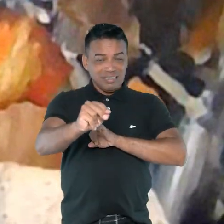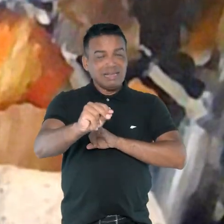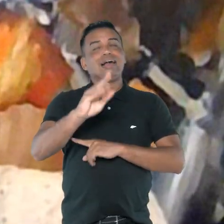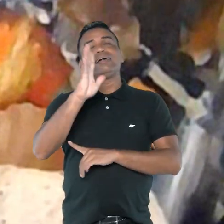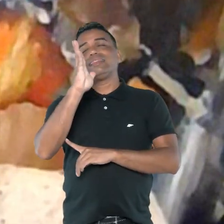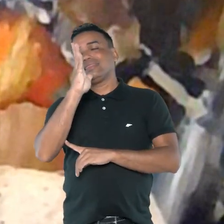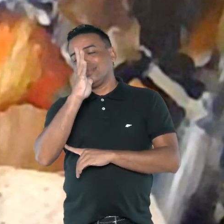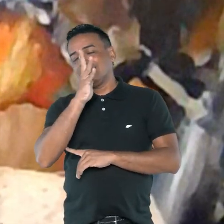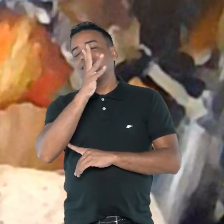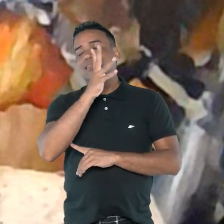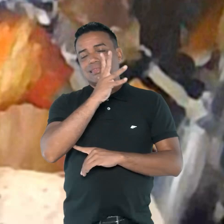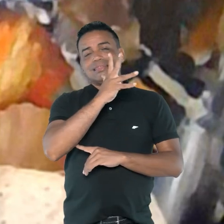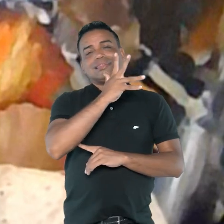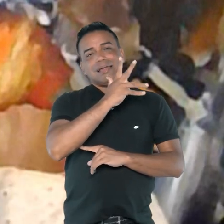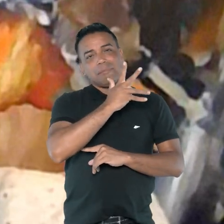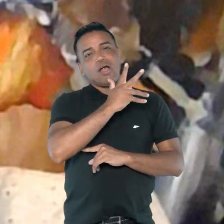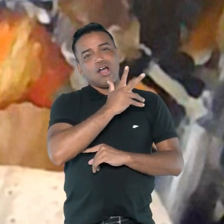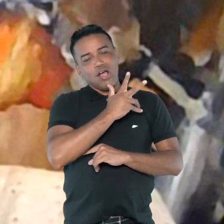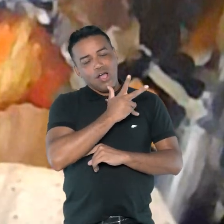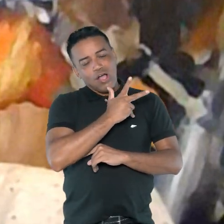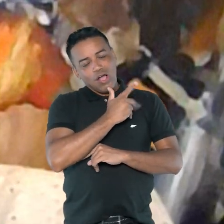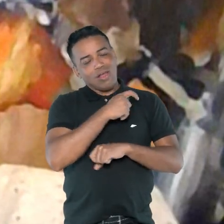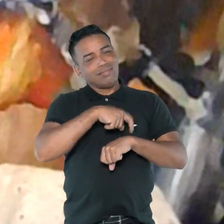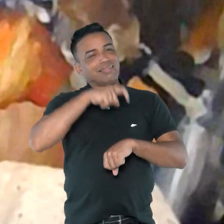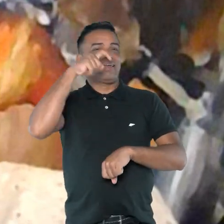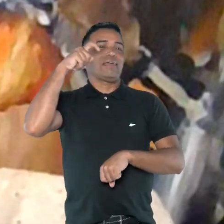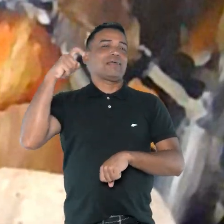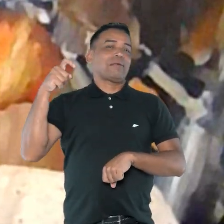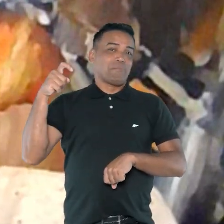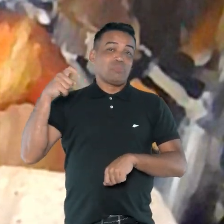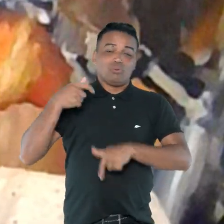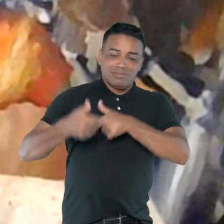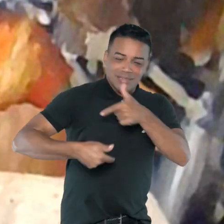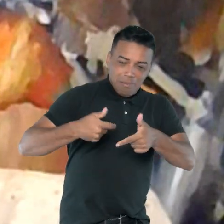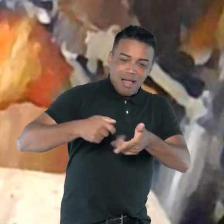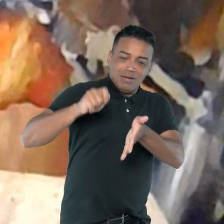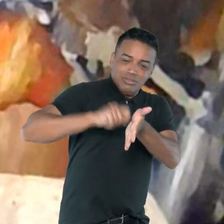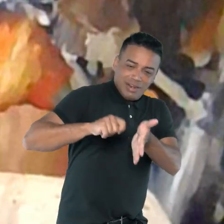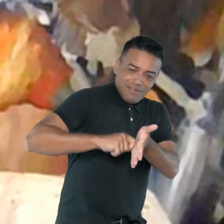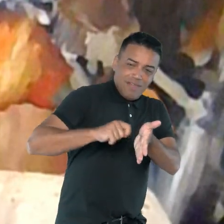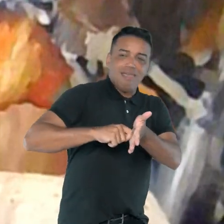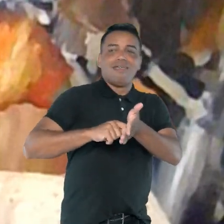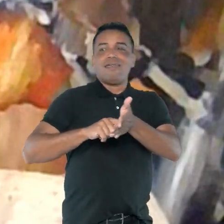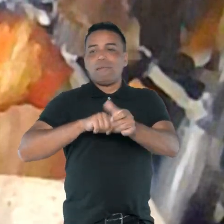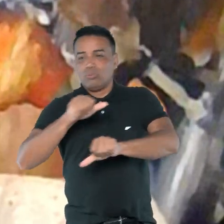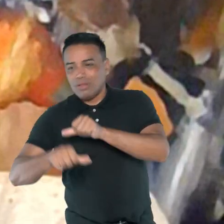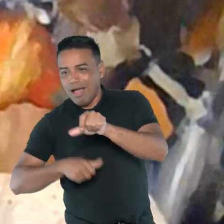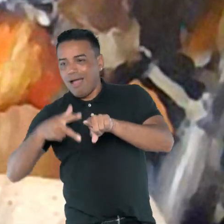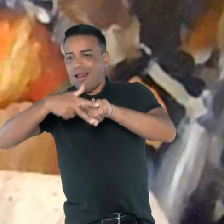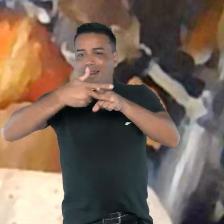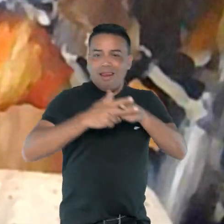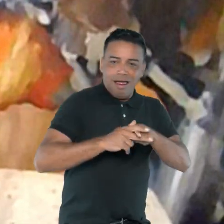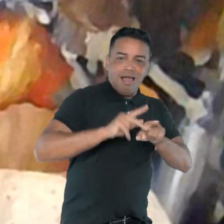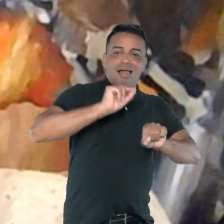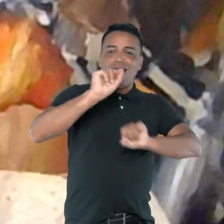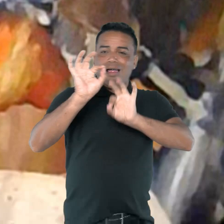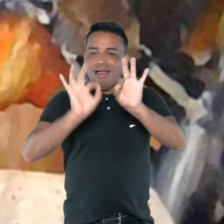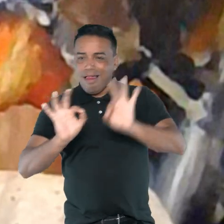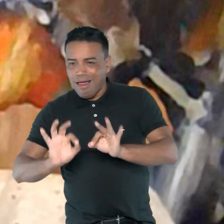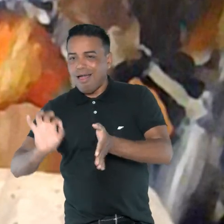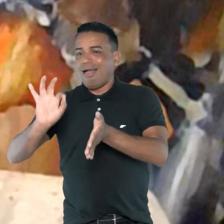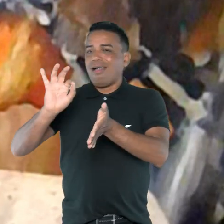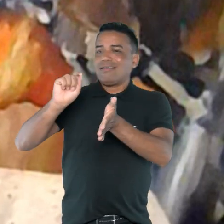aí demora um tempo, assim, demora esse tempo do trabalho de escrever, reescrever, reescrever. E